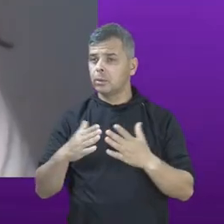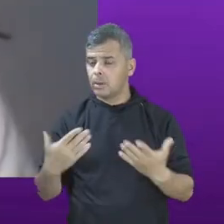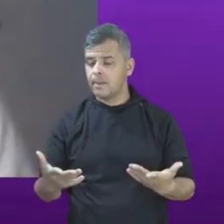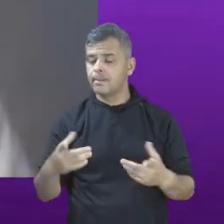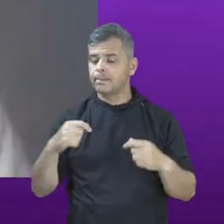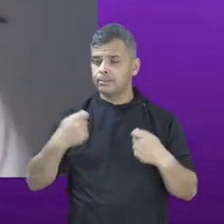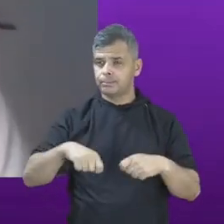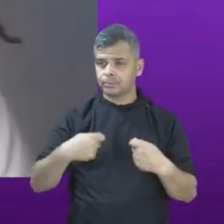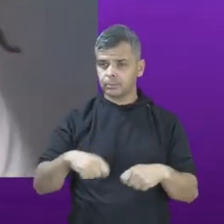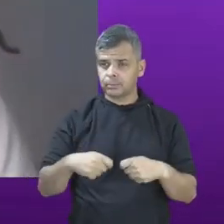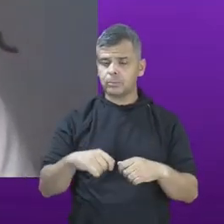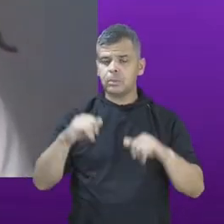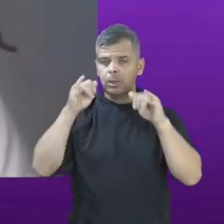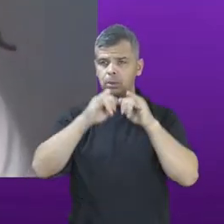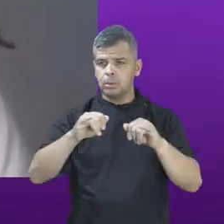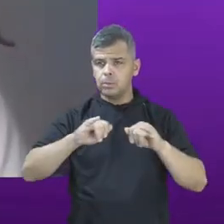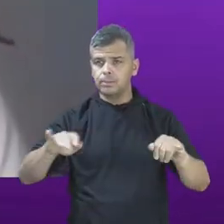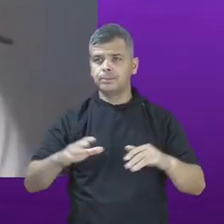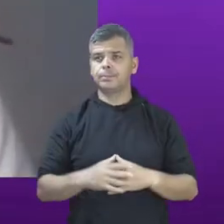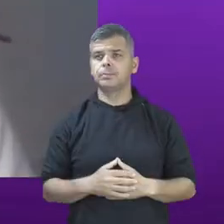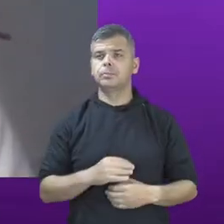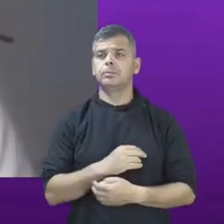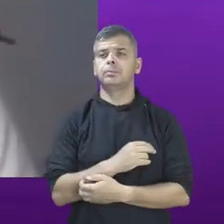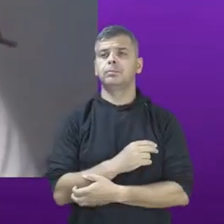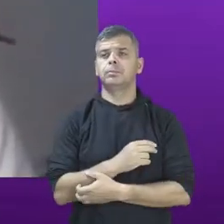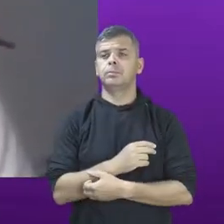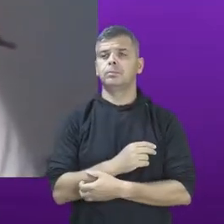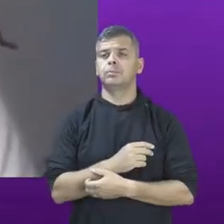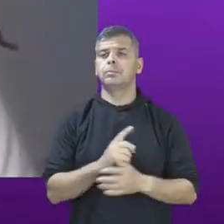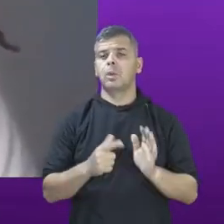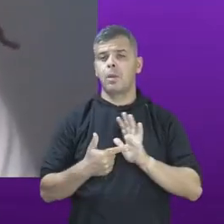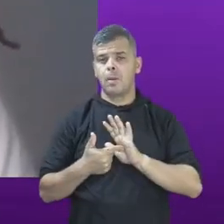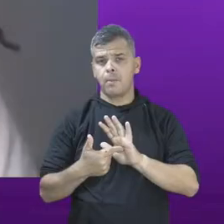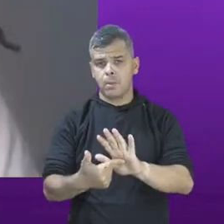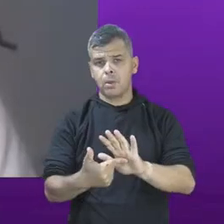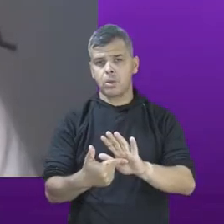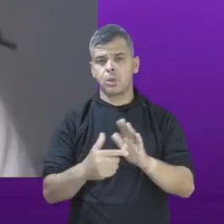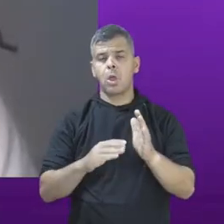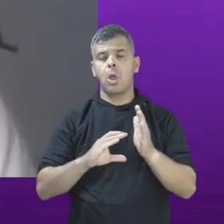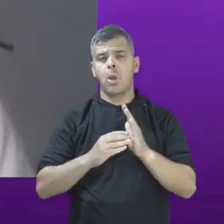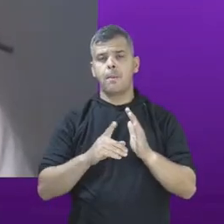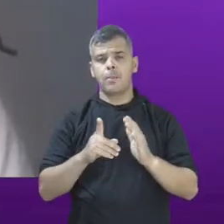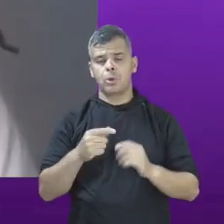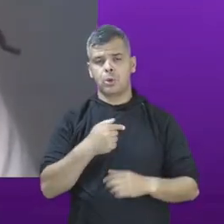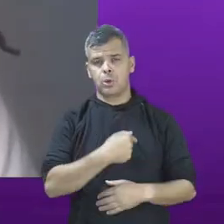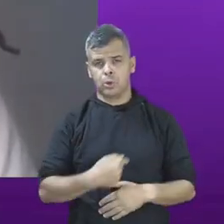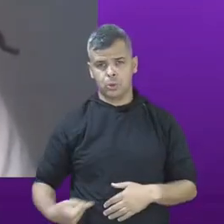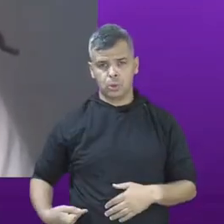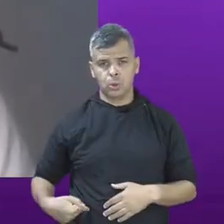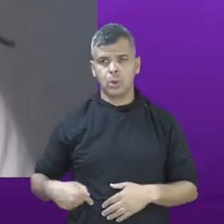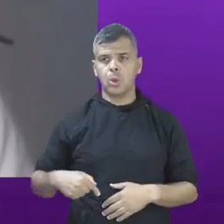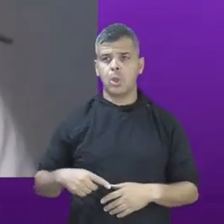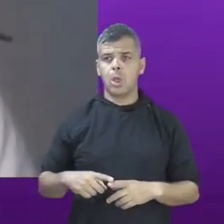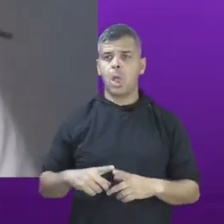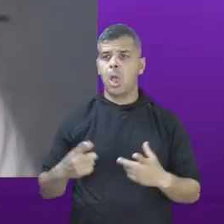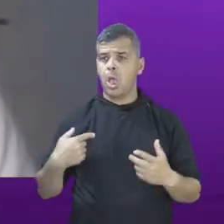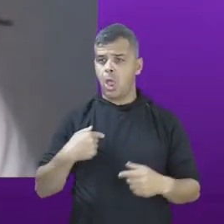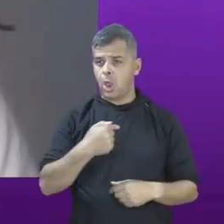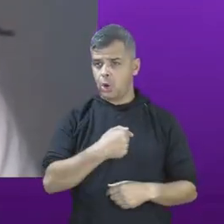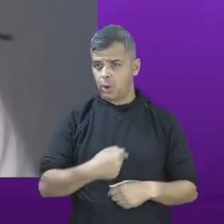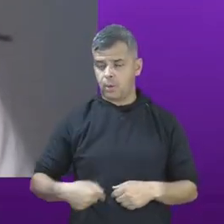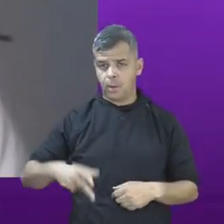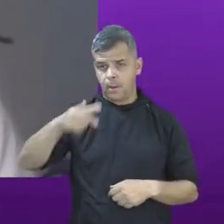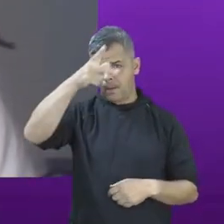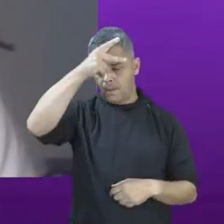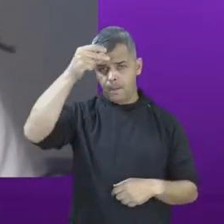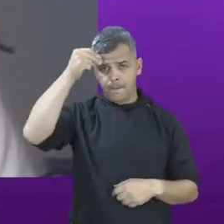precisa fazer a divulgação, enfim, mostrar o nosso modo petista de governar. Juiz de Fora é governado pela prefeita